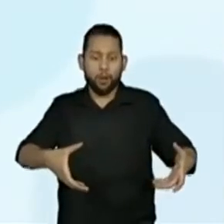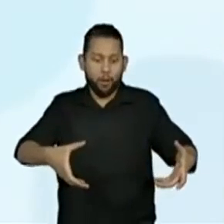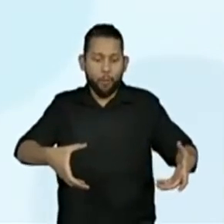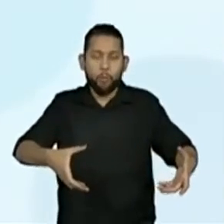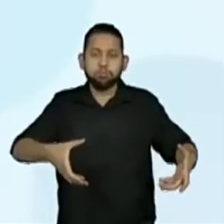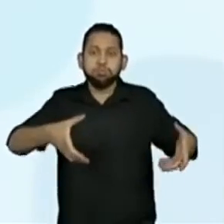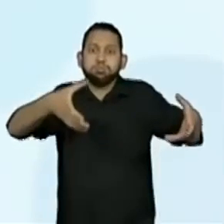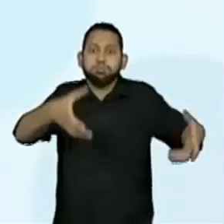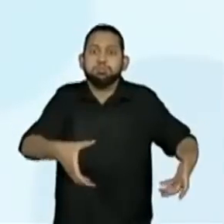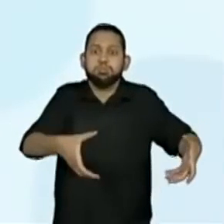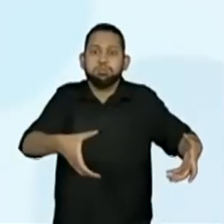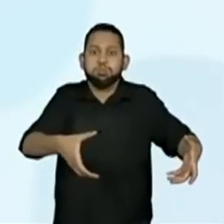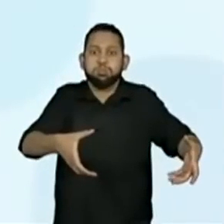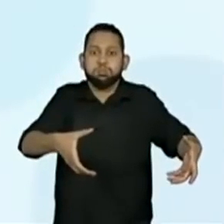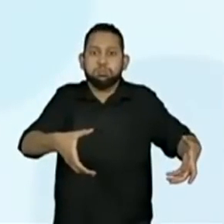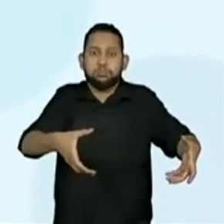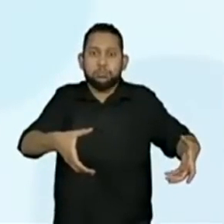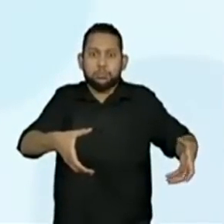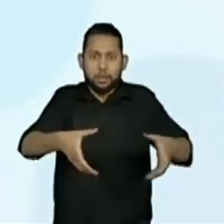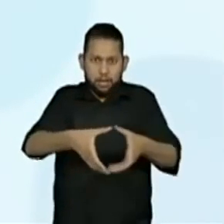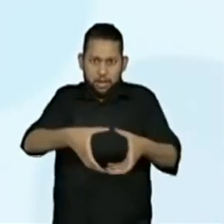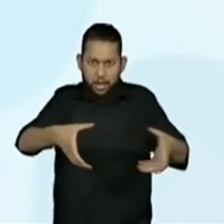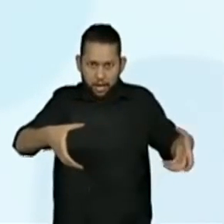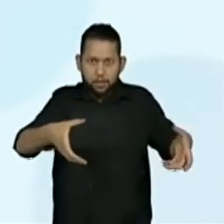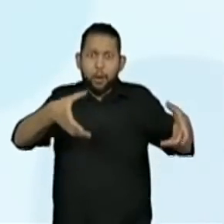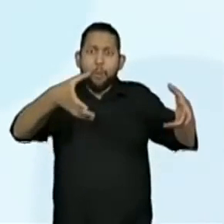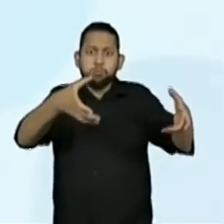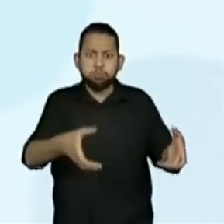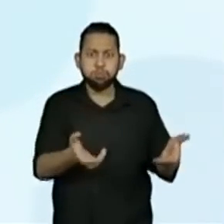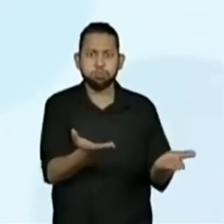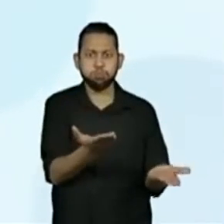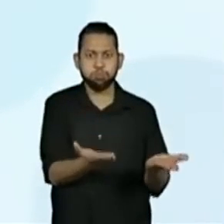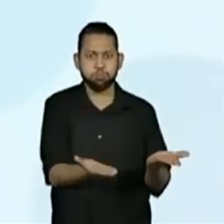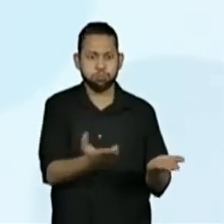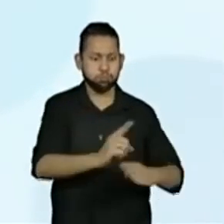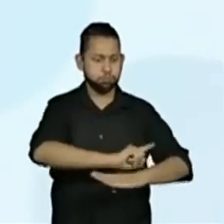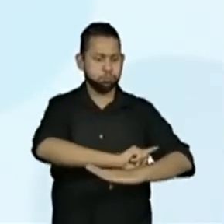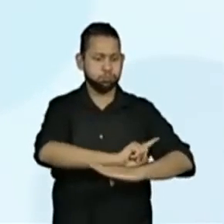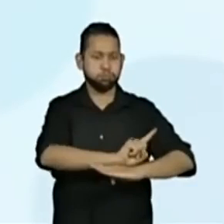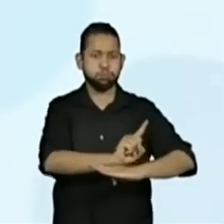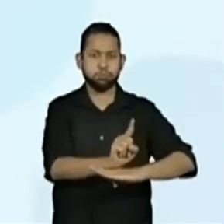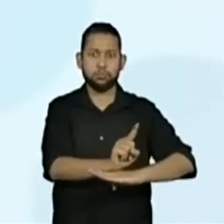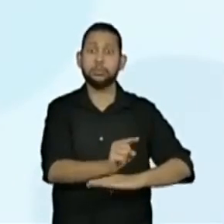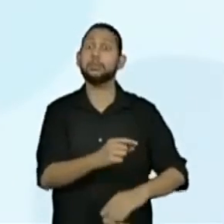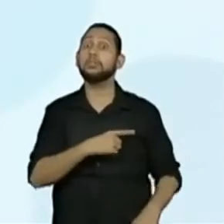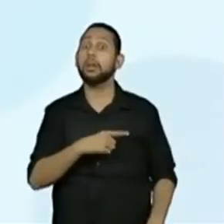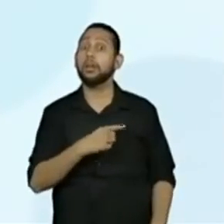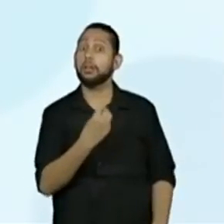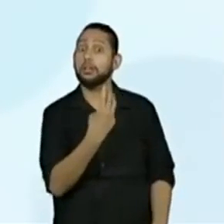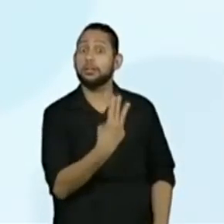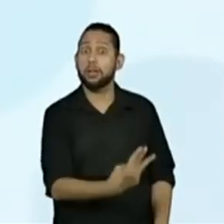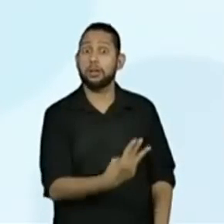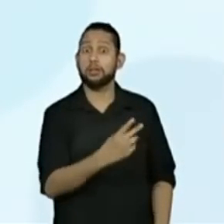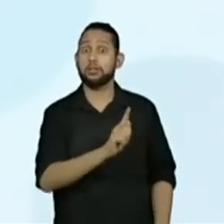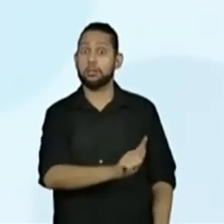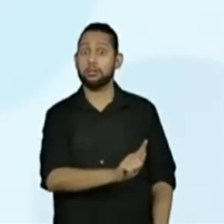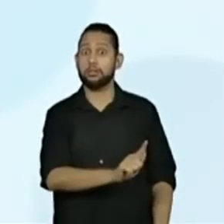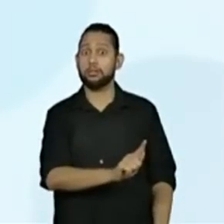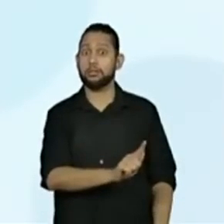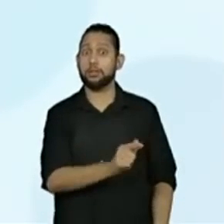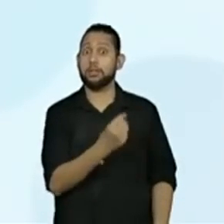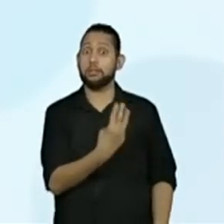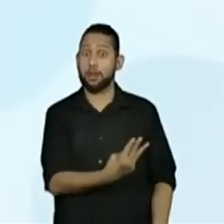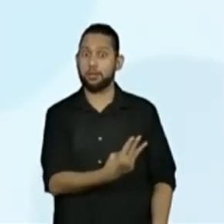mussarela que é a peça tem 3 quilos então primeiro eu preciso descobrir quanto